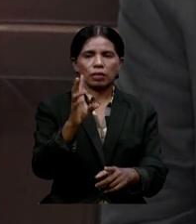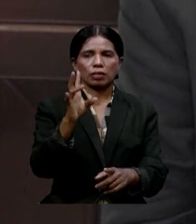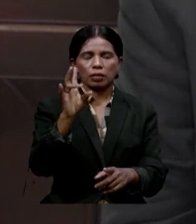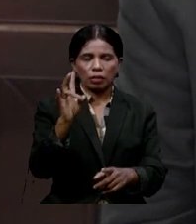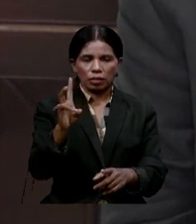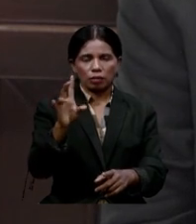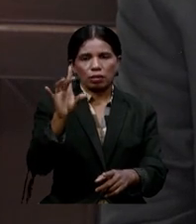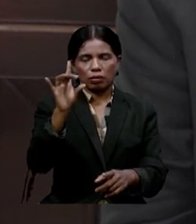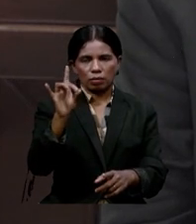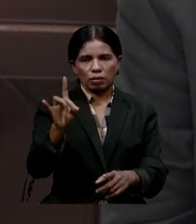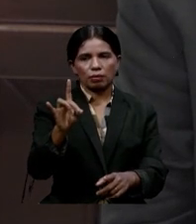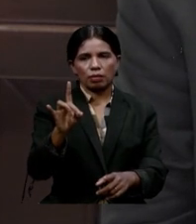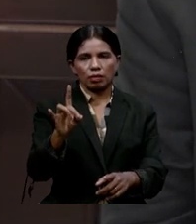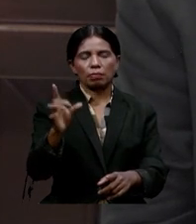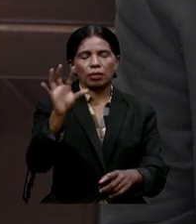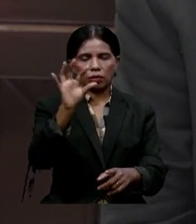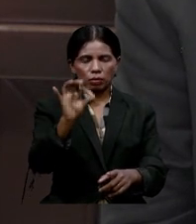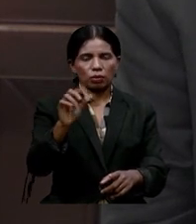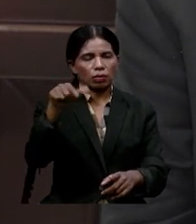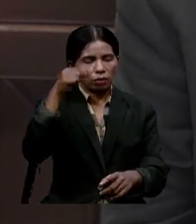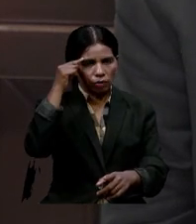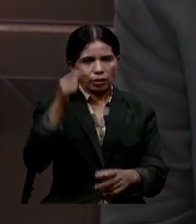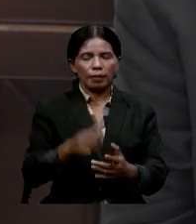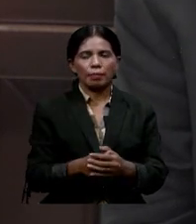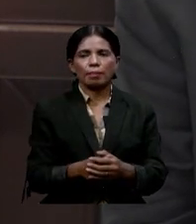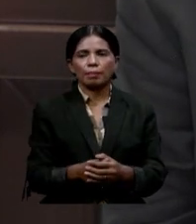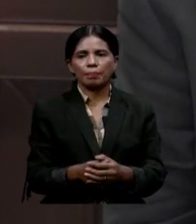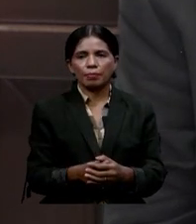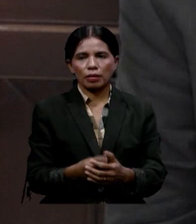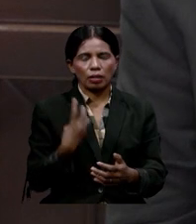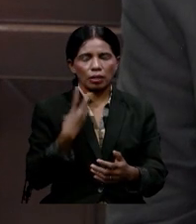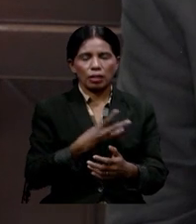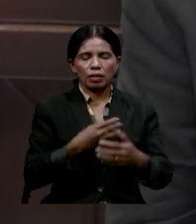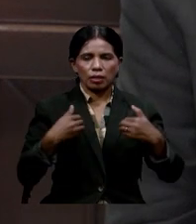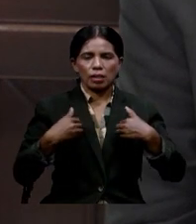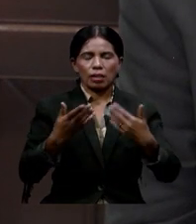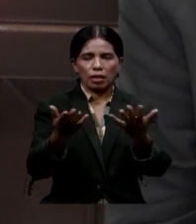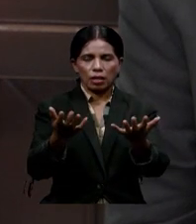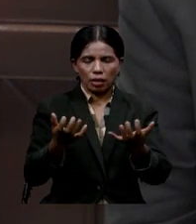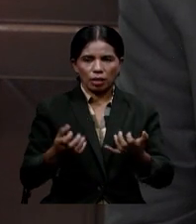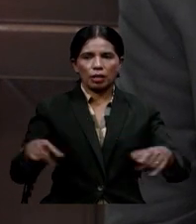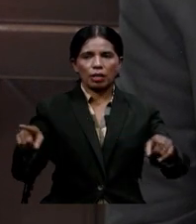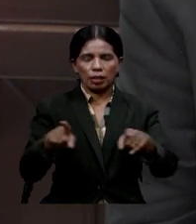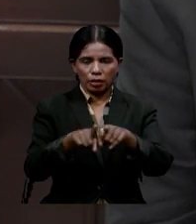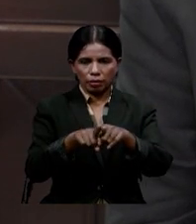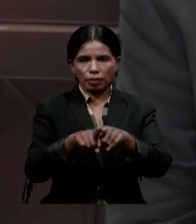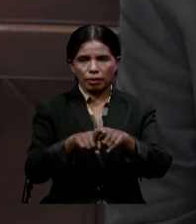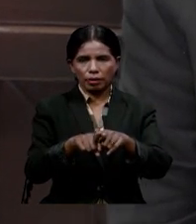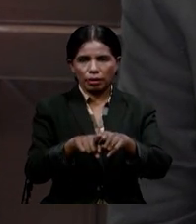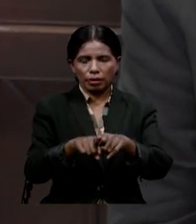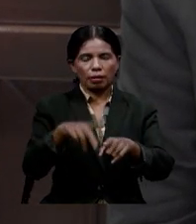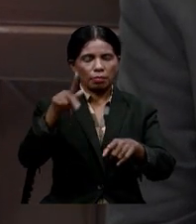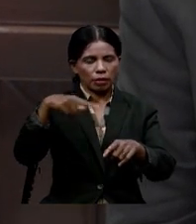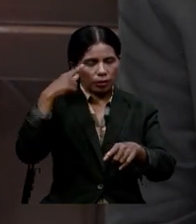sétimo, oitavo, mas não no governo. E a ter comitimento da governança, tanto politicamente